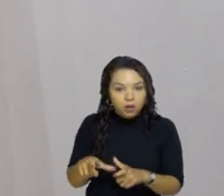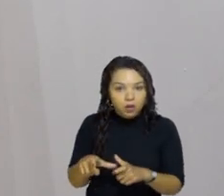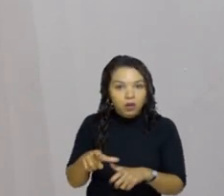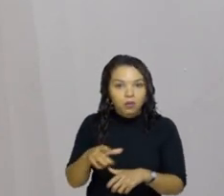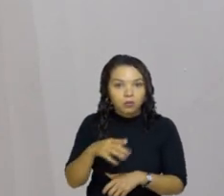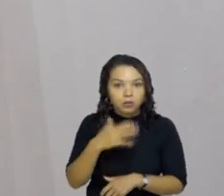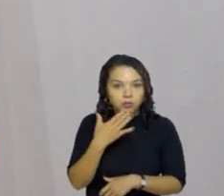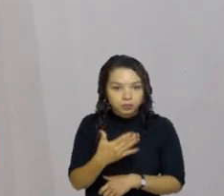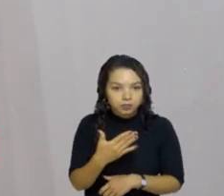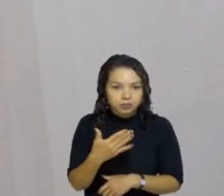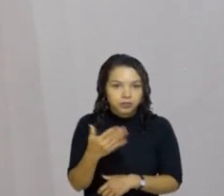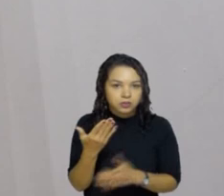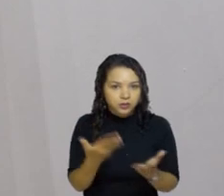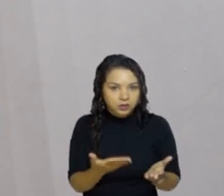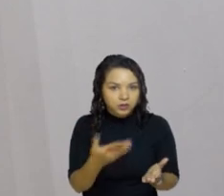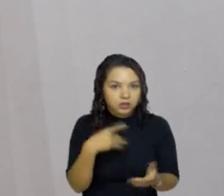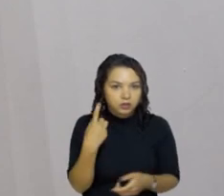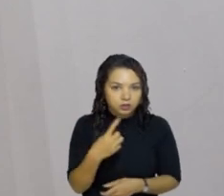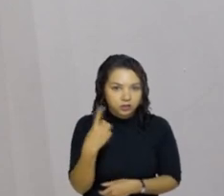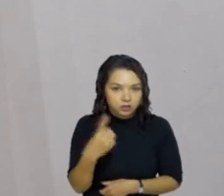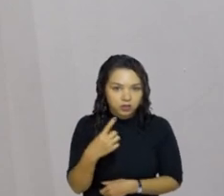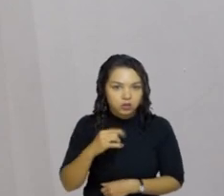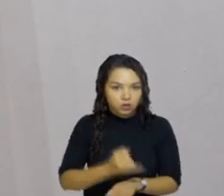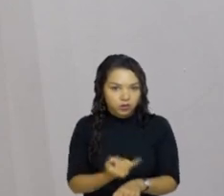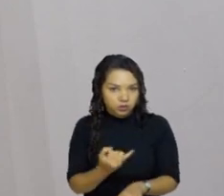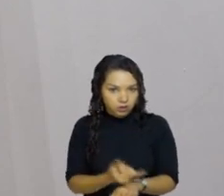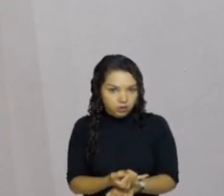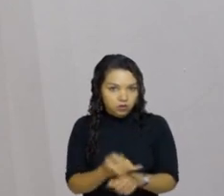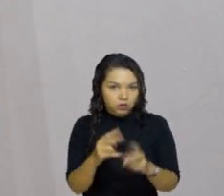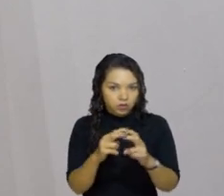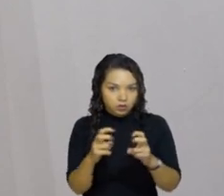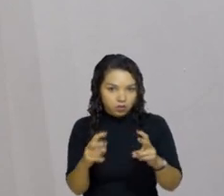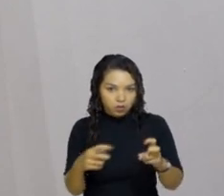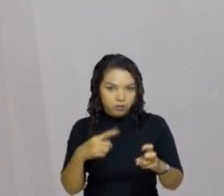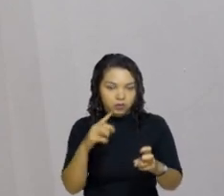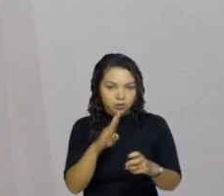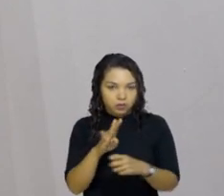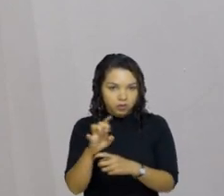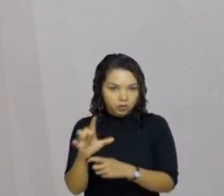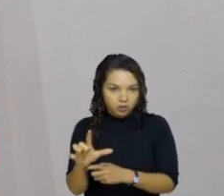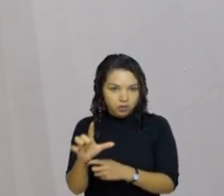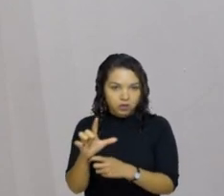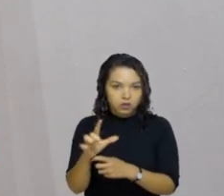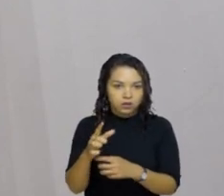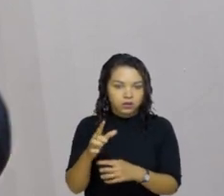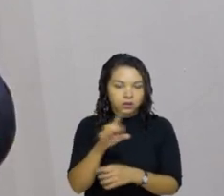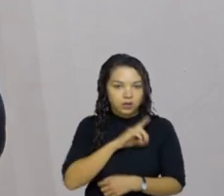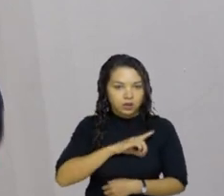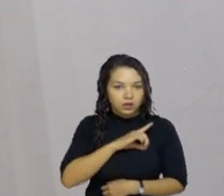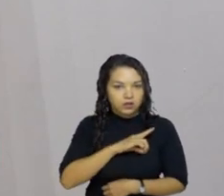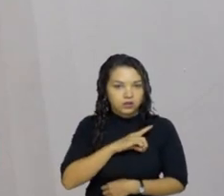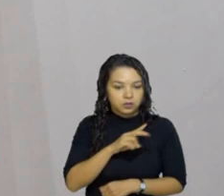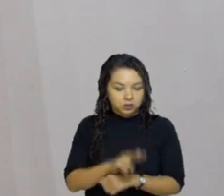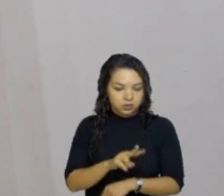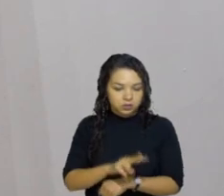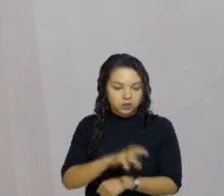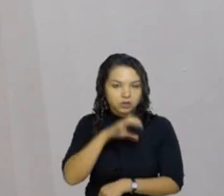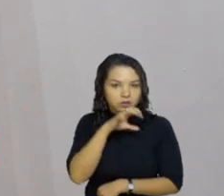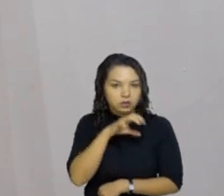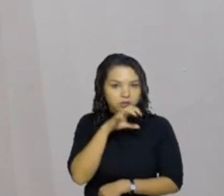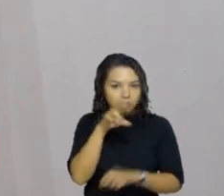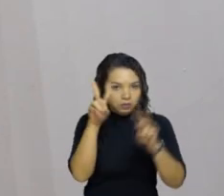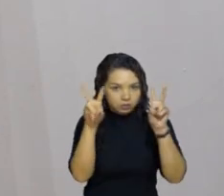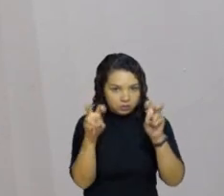do deputado Egídio. Então, Joinville, Florianópolis e Blumenau contarão com uma delegacia de proteção animal nessa pauta aí